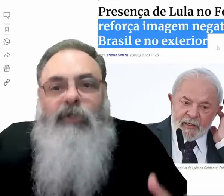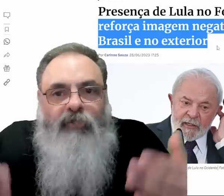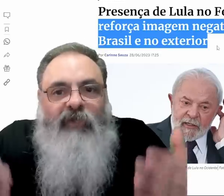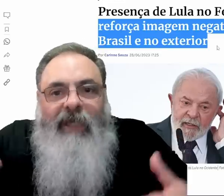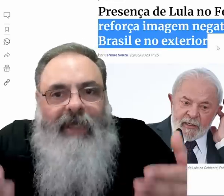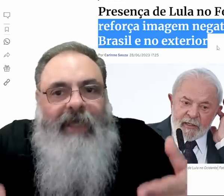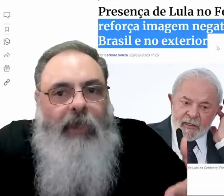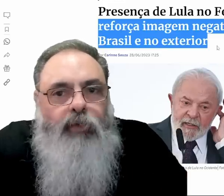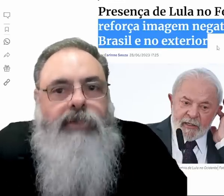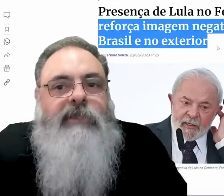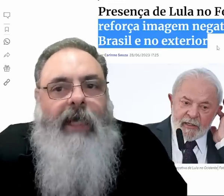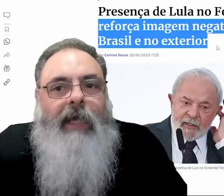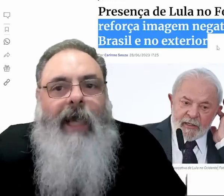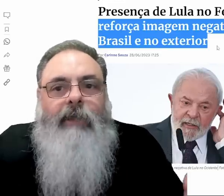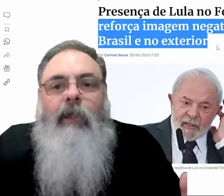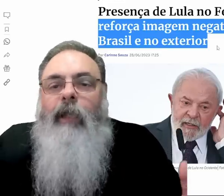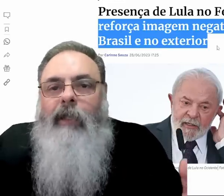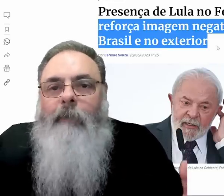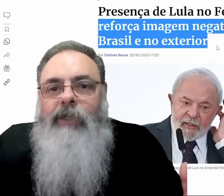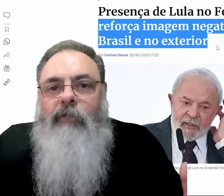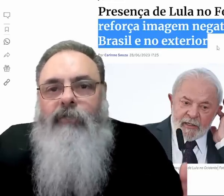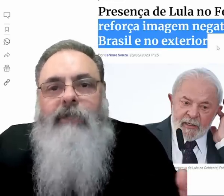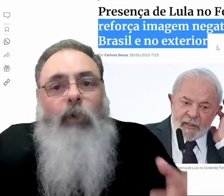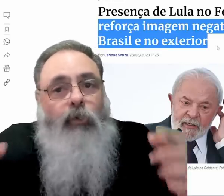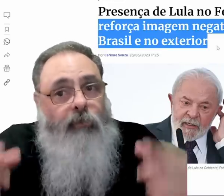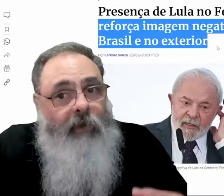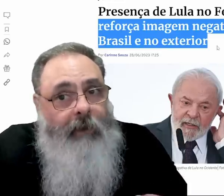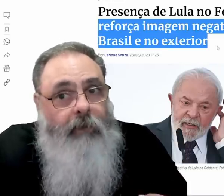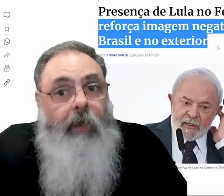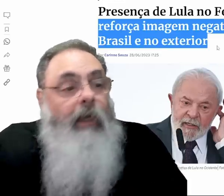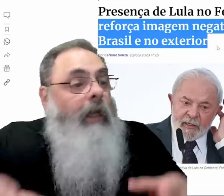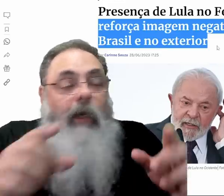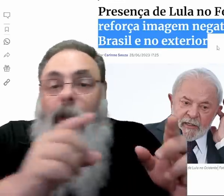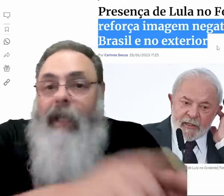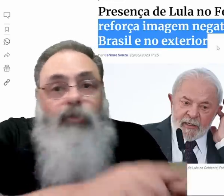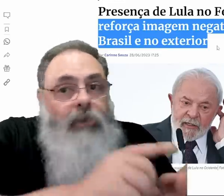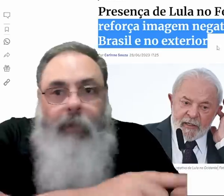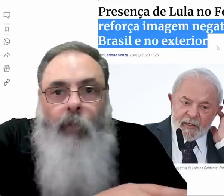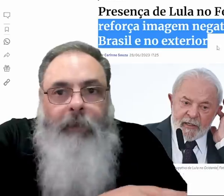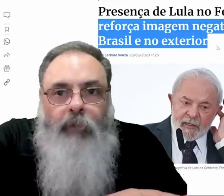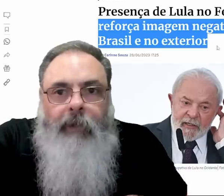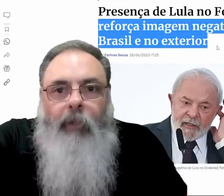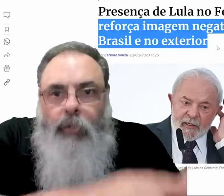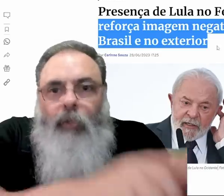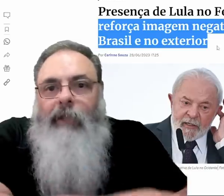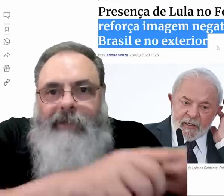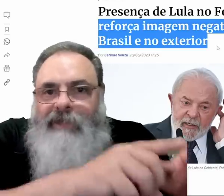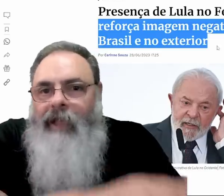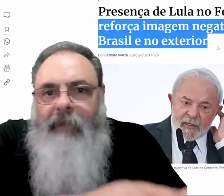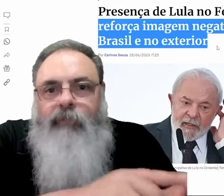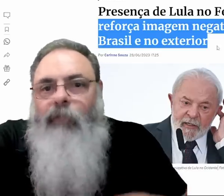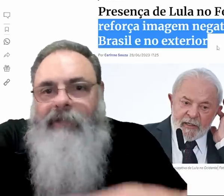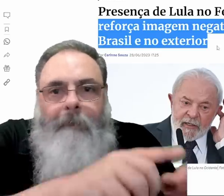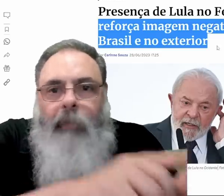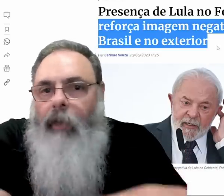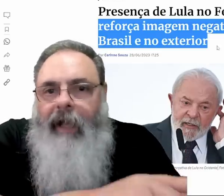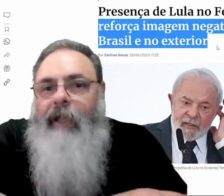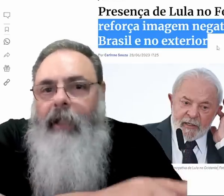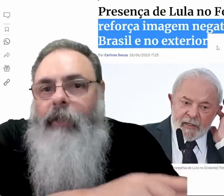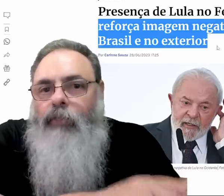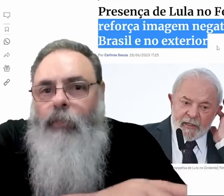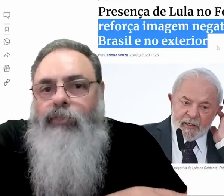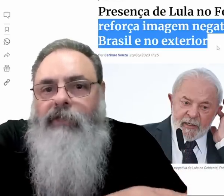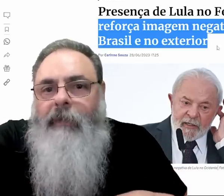descaradamente fake News descarada que a mídia fez é o que eu tô falando isso não é culpa do Lula o Lula sempre foi essa